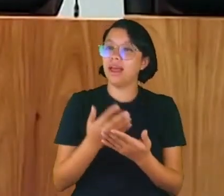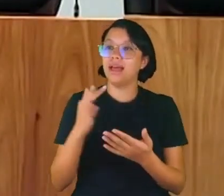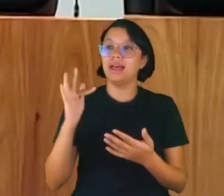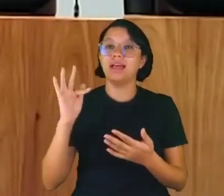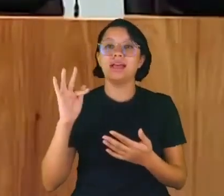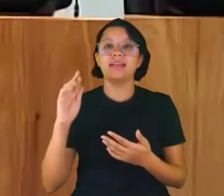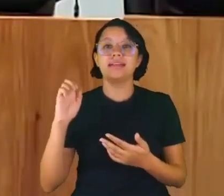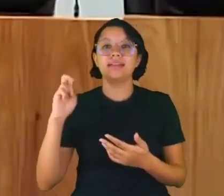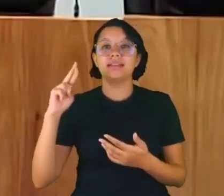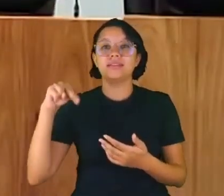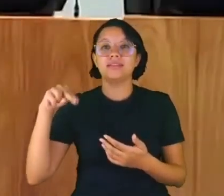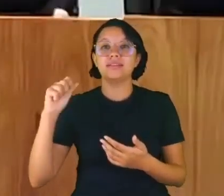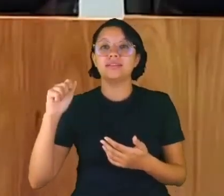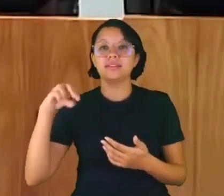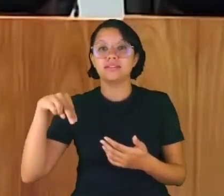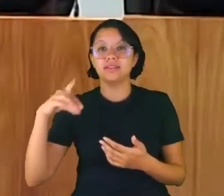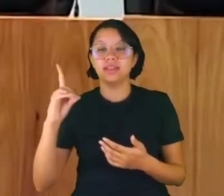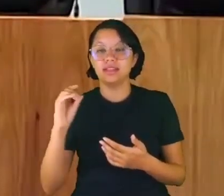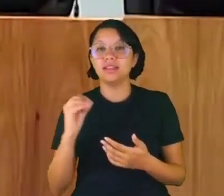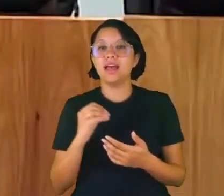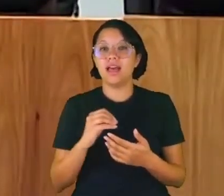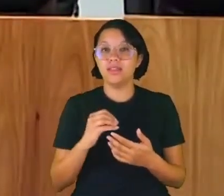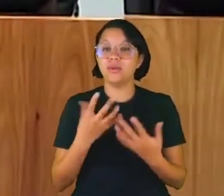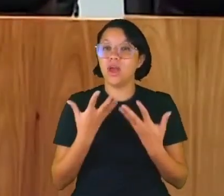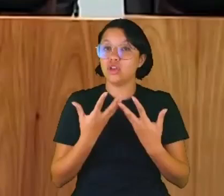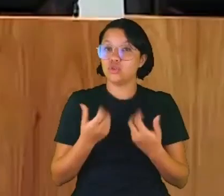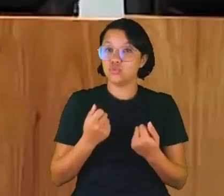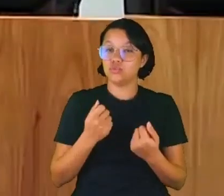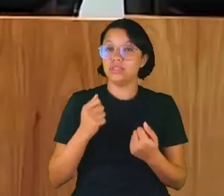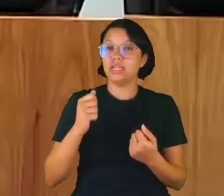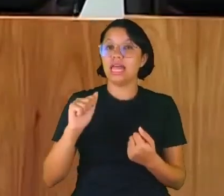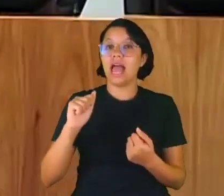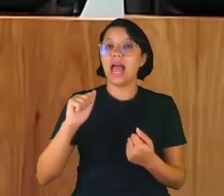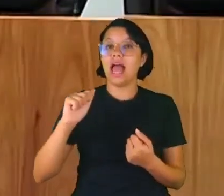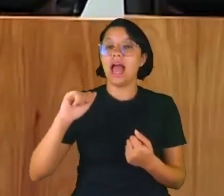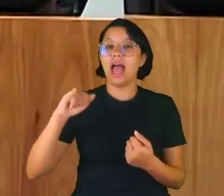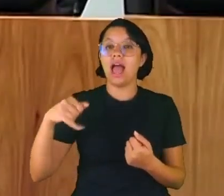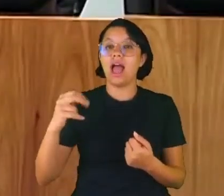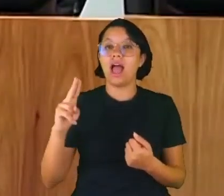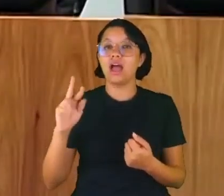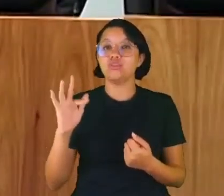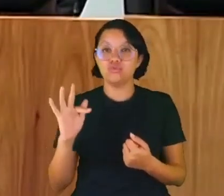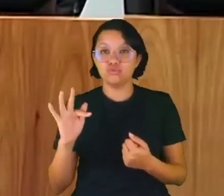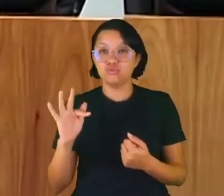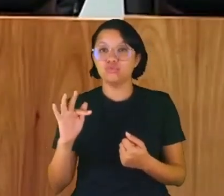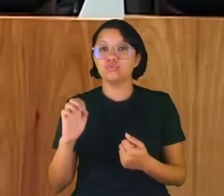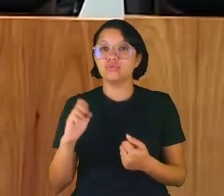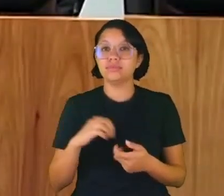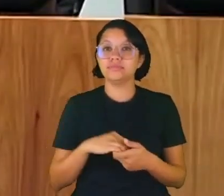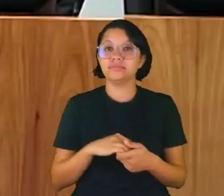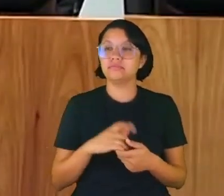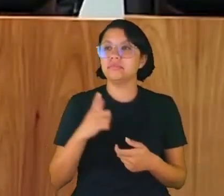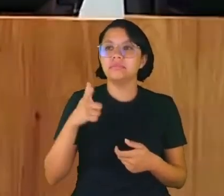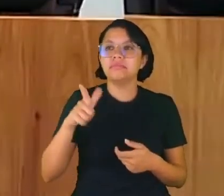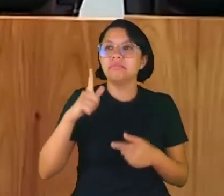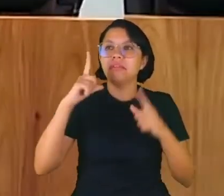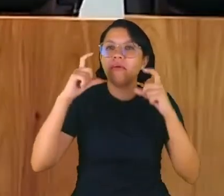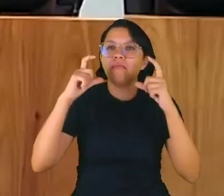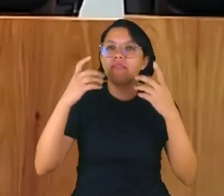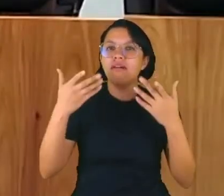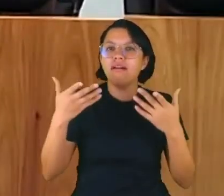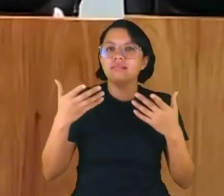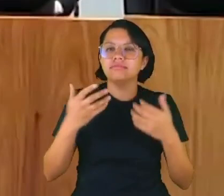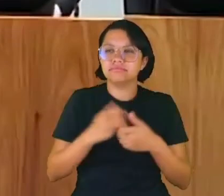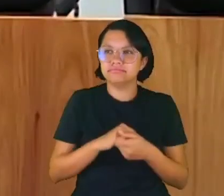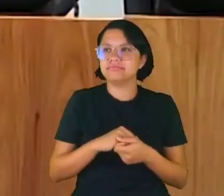posse, ingressei na associação, na JUF, foi com vocês. Nós não temos foto disso, né? Não temos, pois